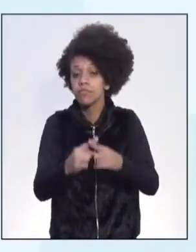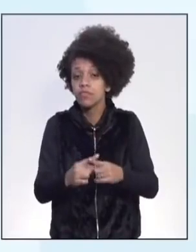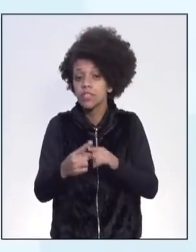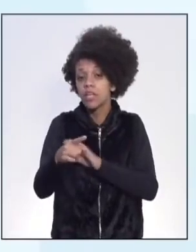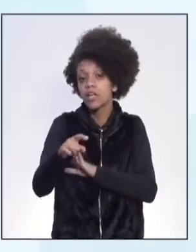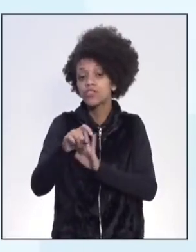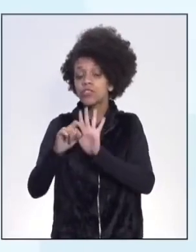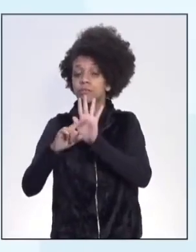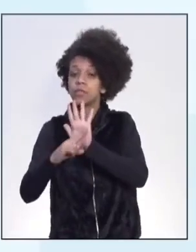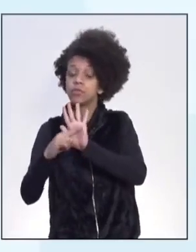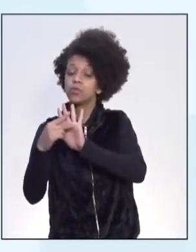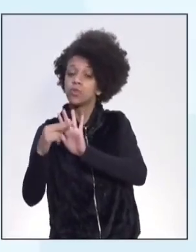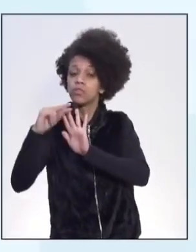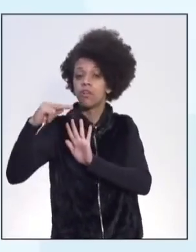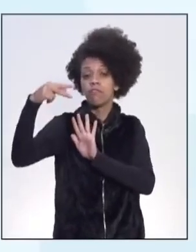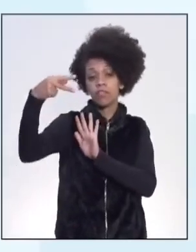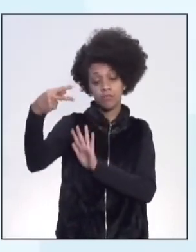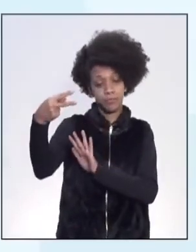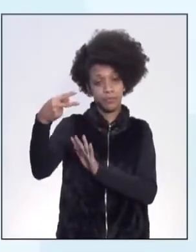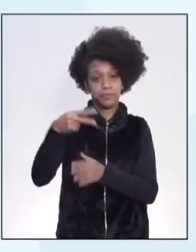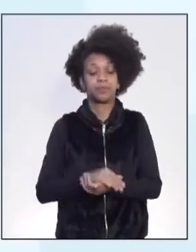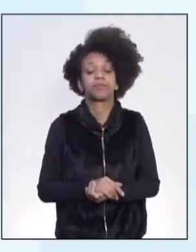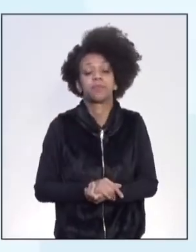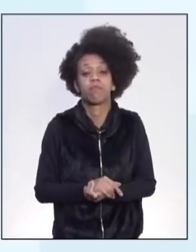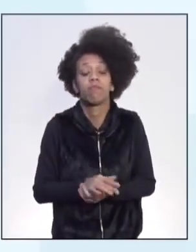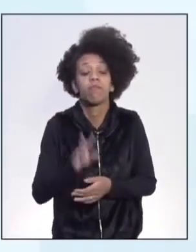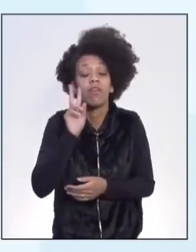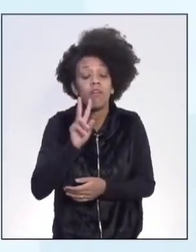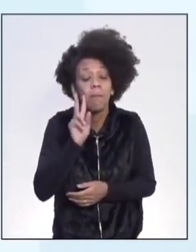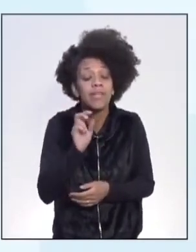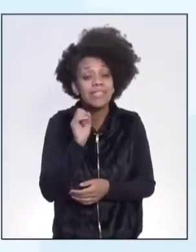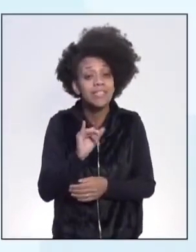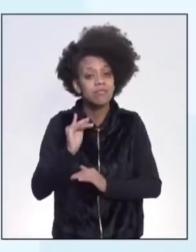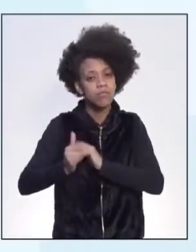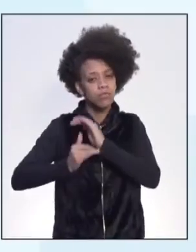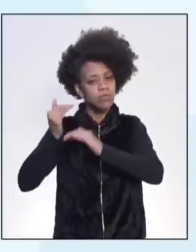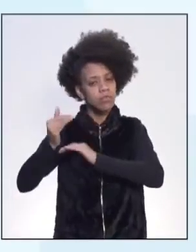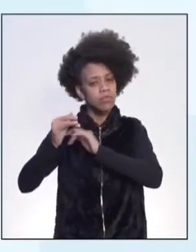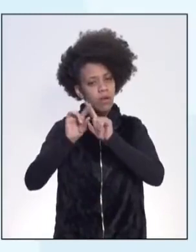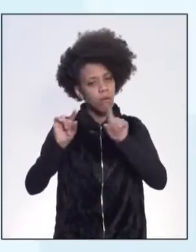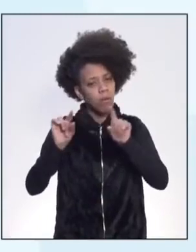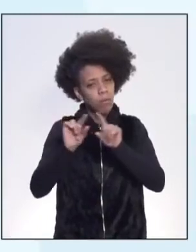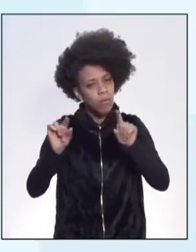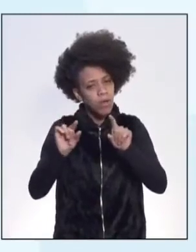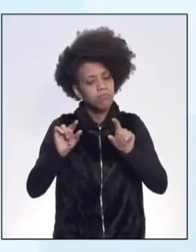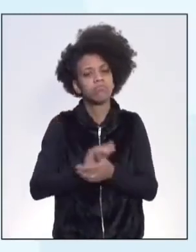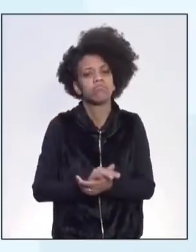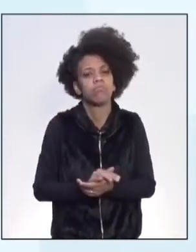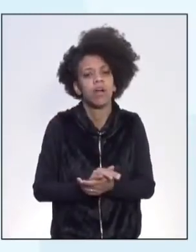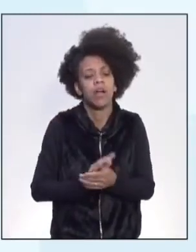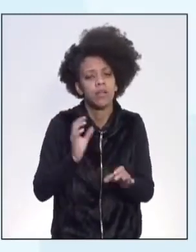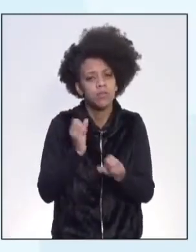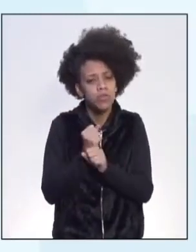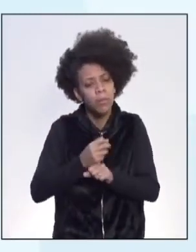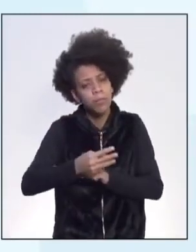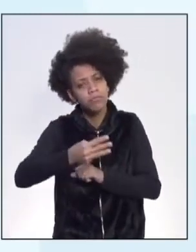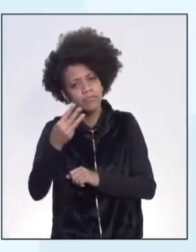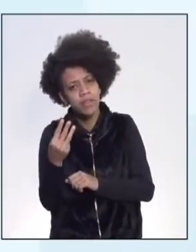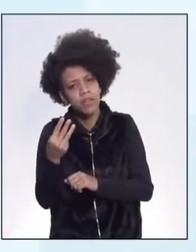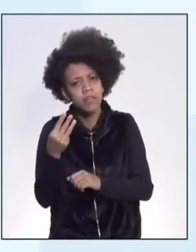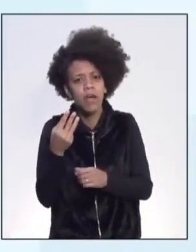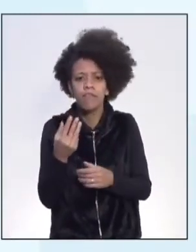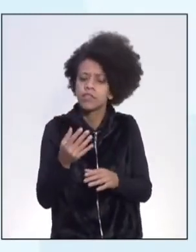multiplica x menos 2 elevado ao quadrado. Lembrando que se eu desenvolver essa função produto notável e multiplicar por 3, isso vai